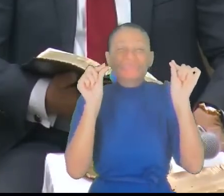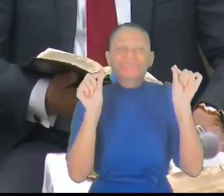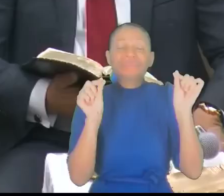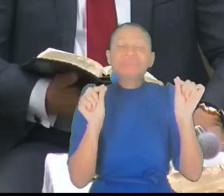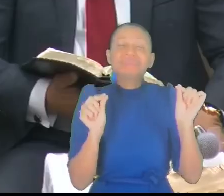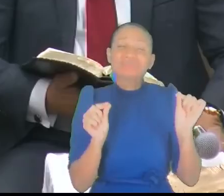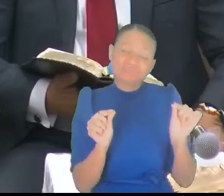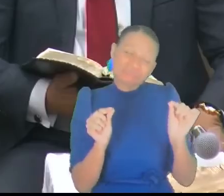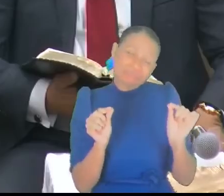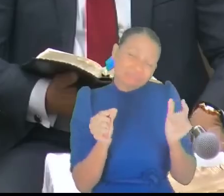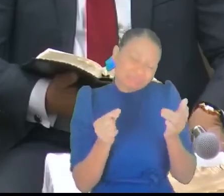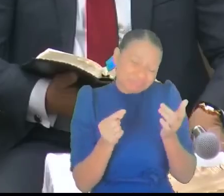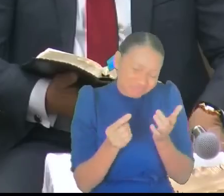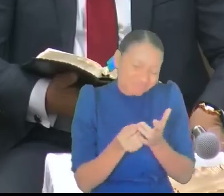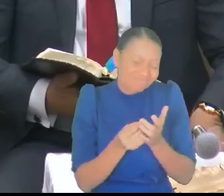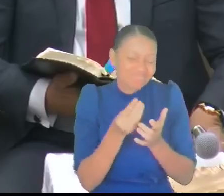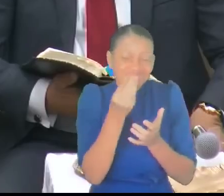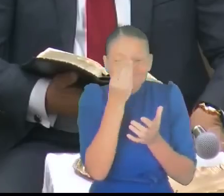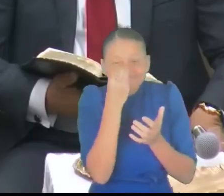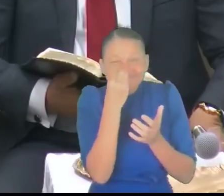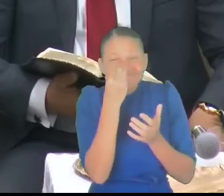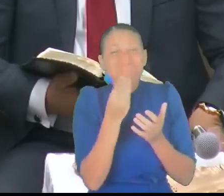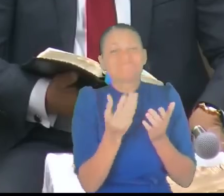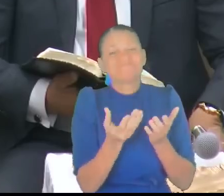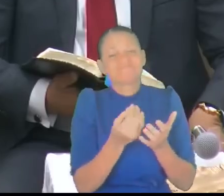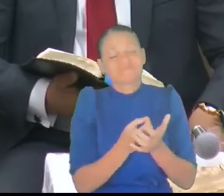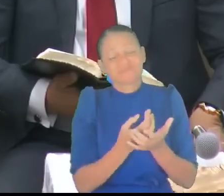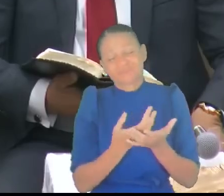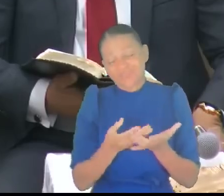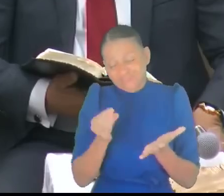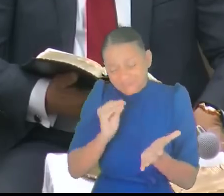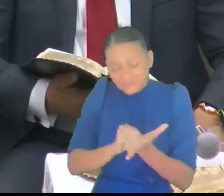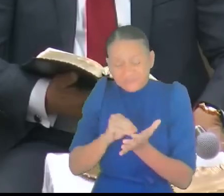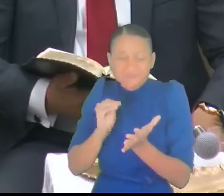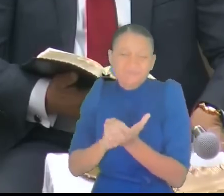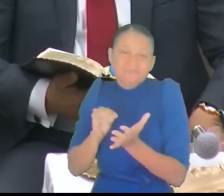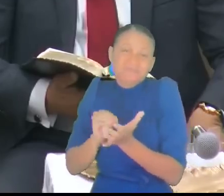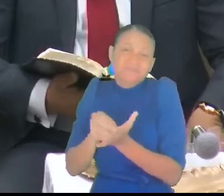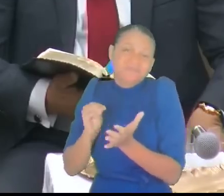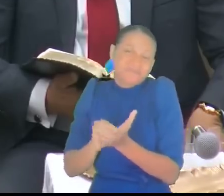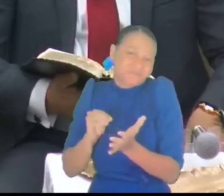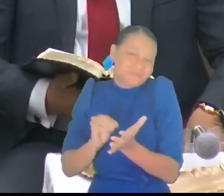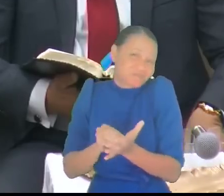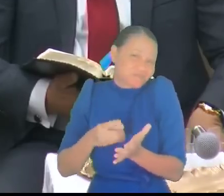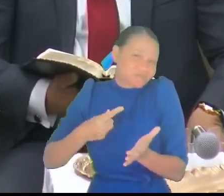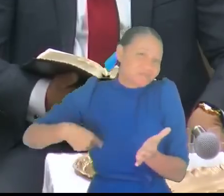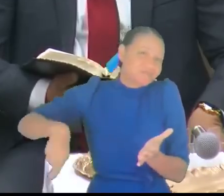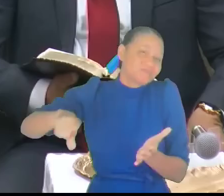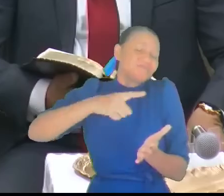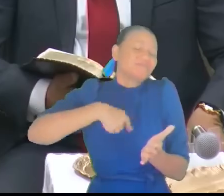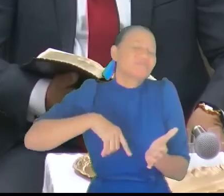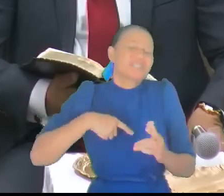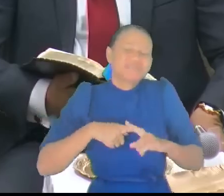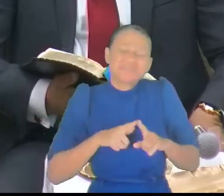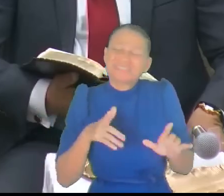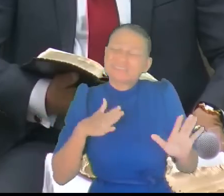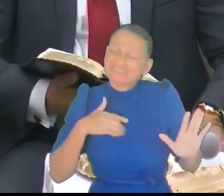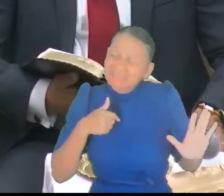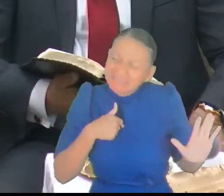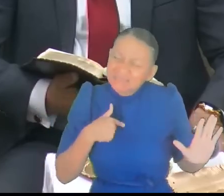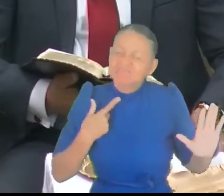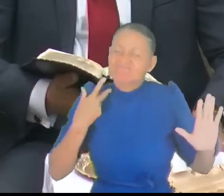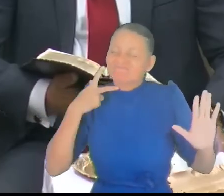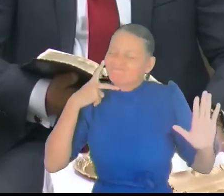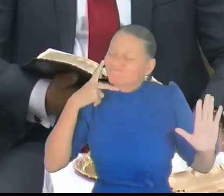Talvez nós estejamos com uma deficiência nossa. Mas eu profetizo que ela vai voltar a